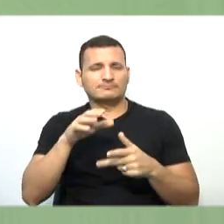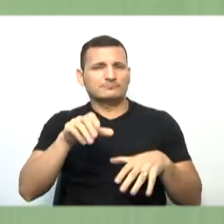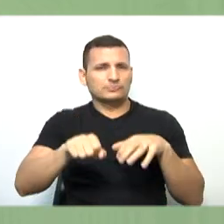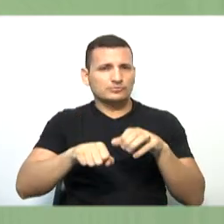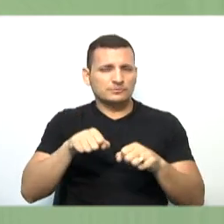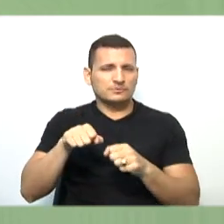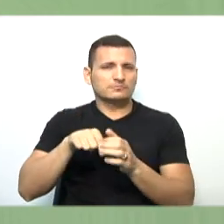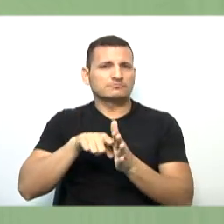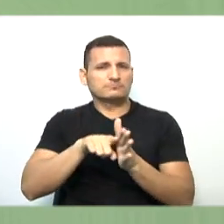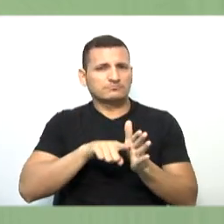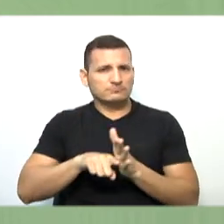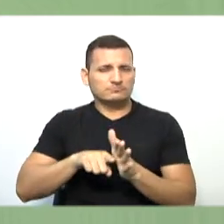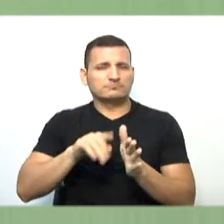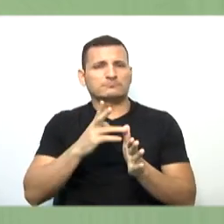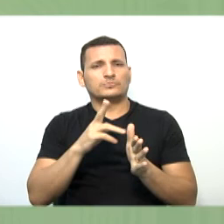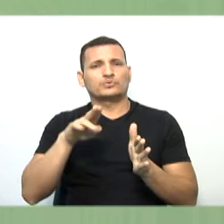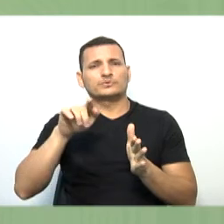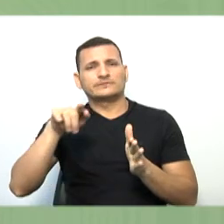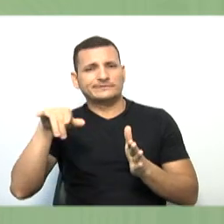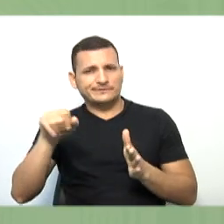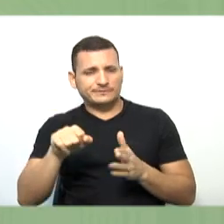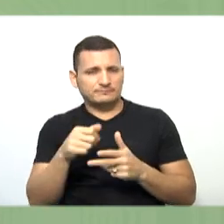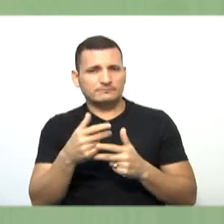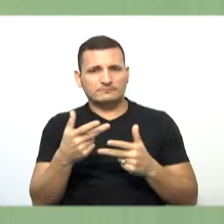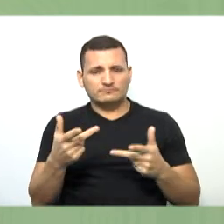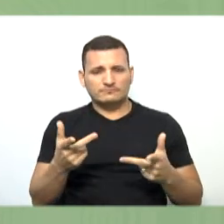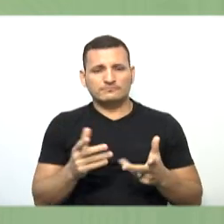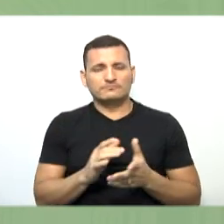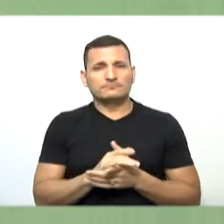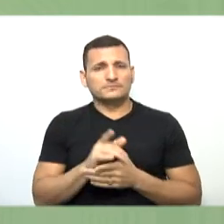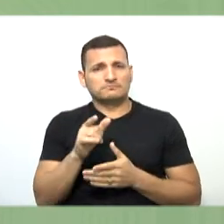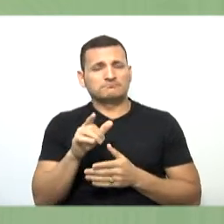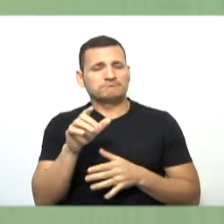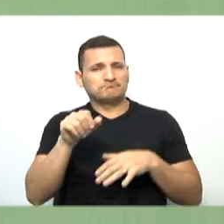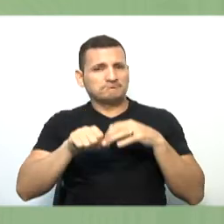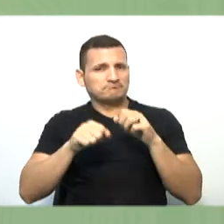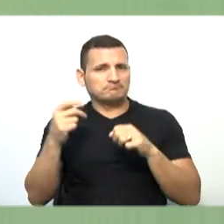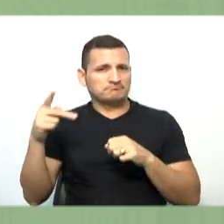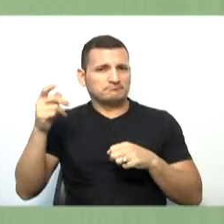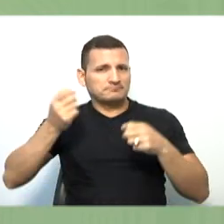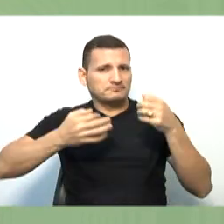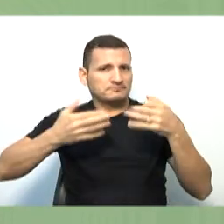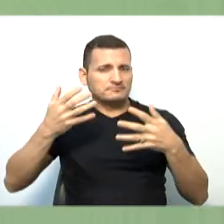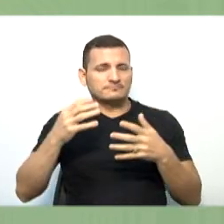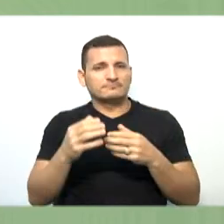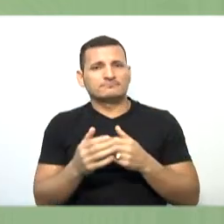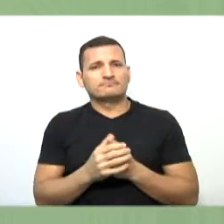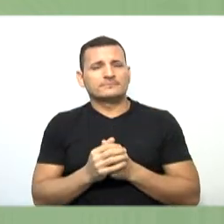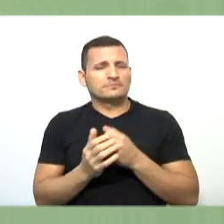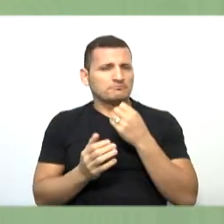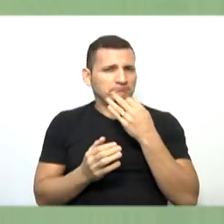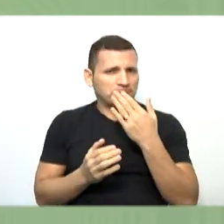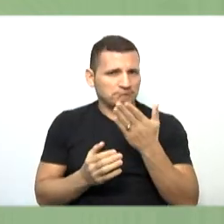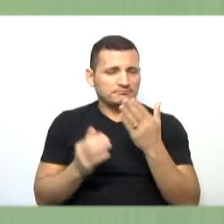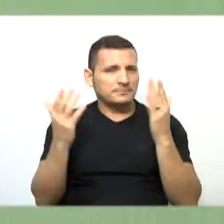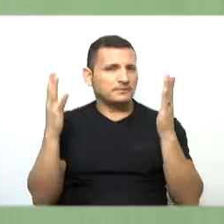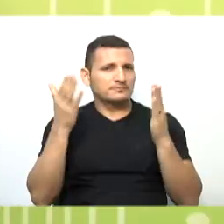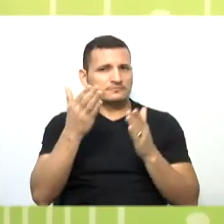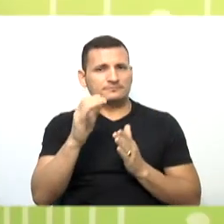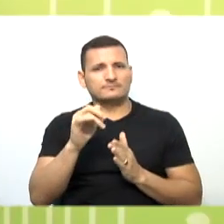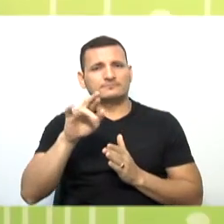a correção de bugs. Facilita a manutenção do código. Parece que ele pegou as suas palavras, professora. Aqui, né? Muito bem, Carlos.